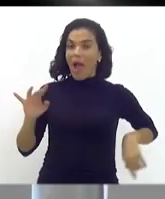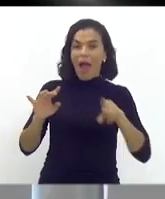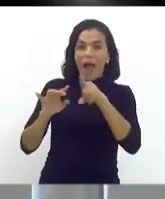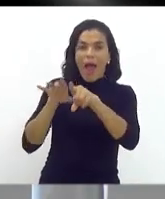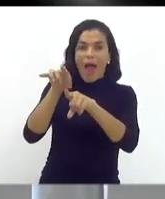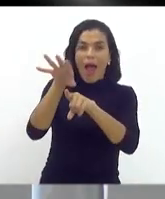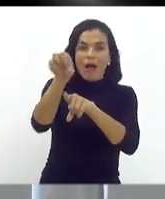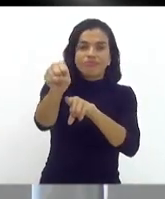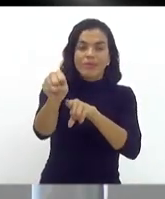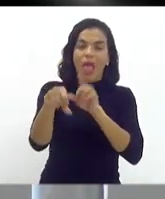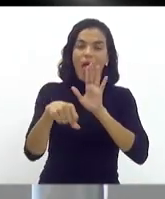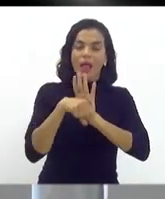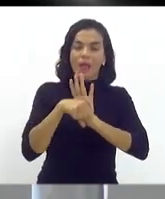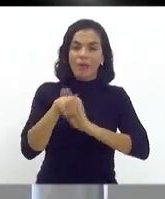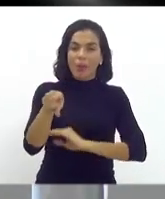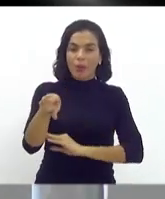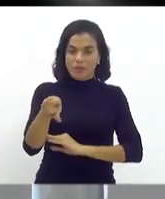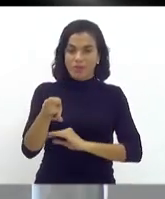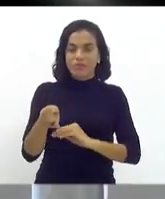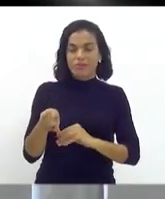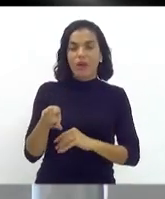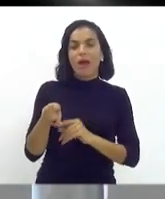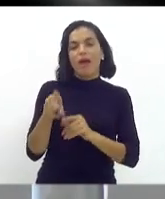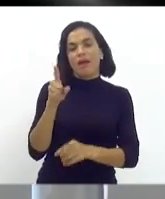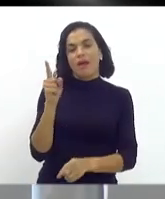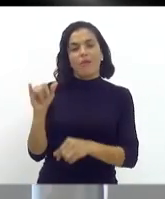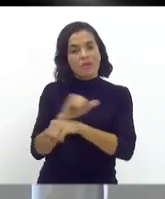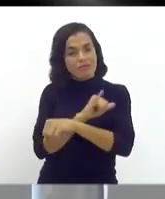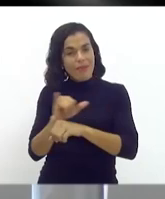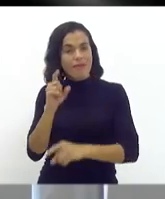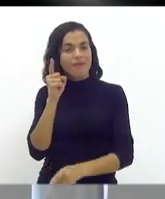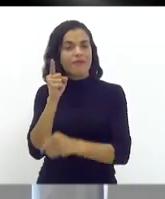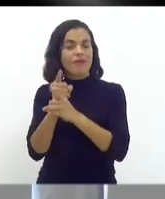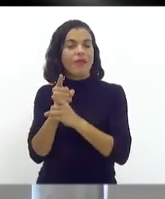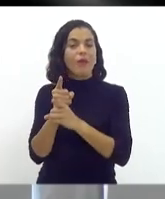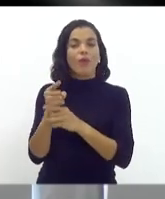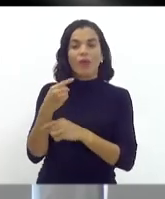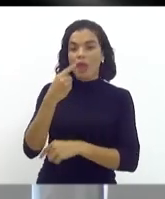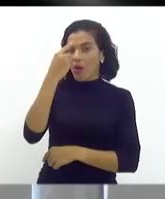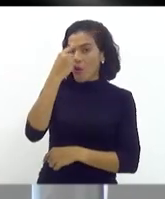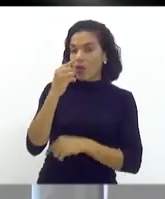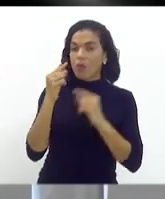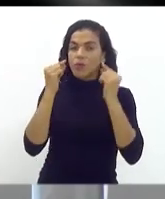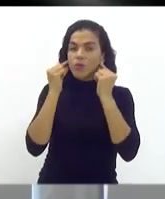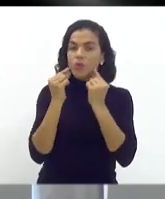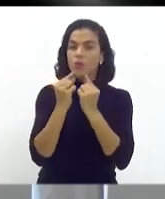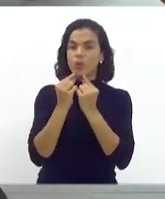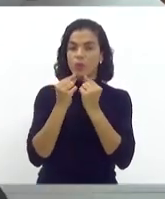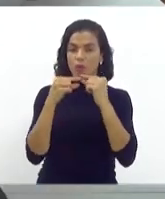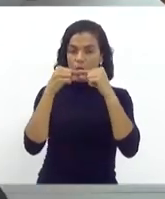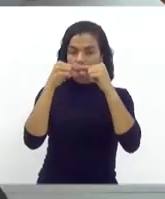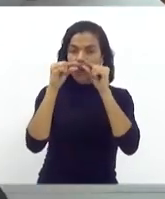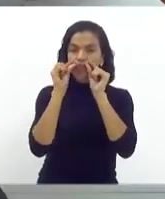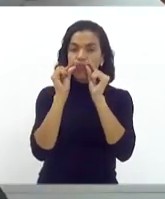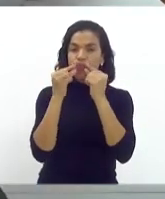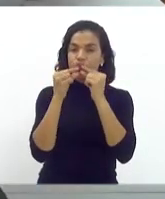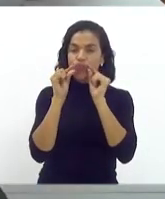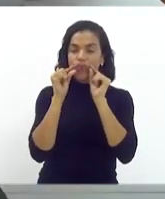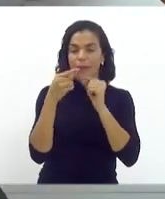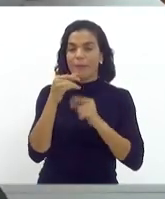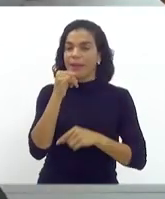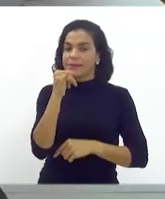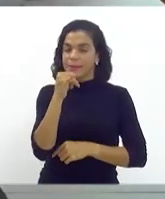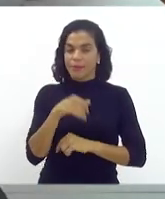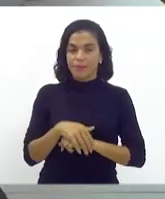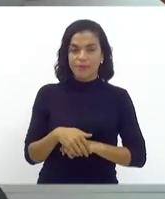Ele é uma técnica de identificação de pessoas a partir de traço dos seus os seus rostos vou te dar um exemplo você